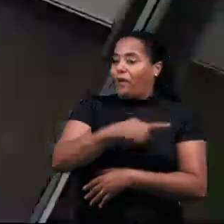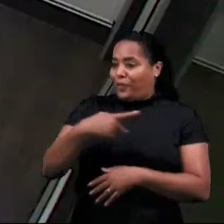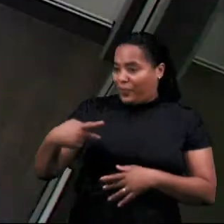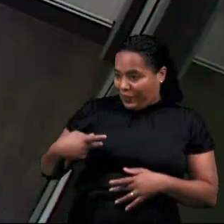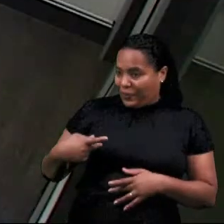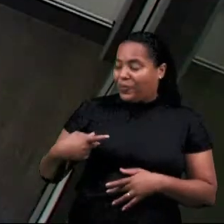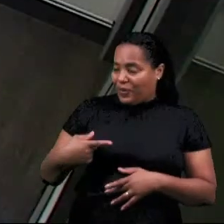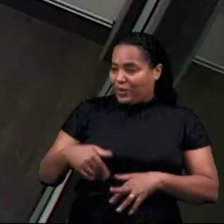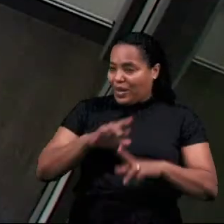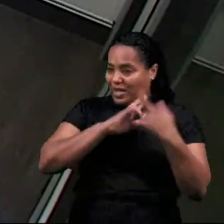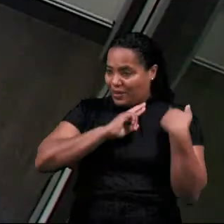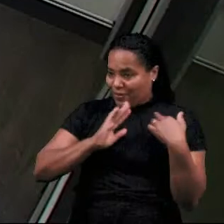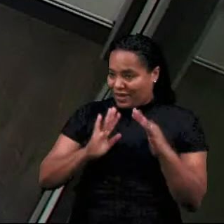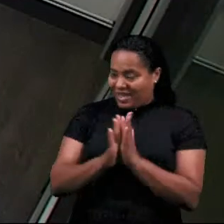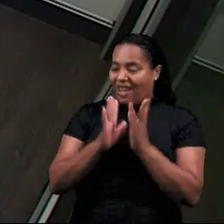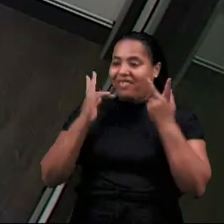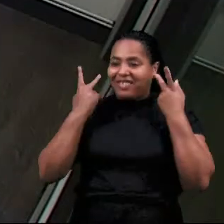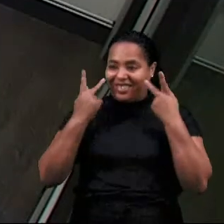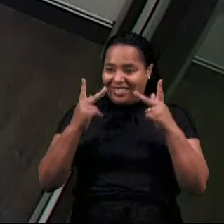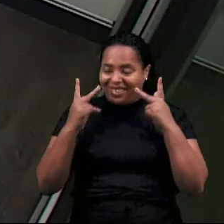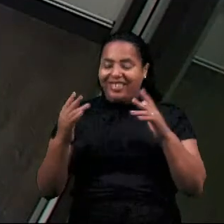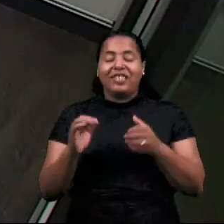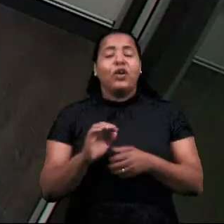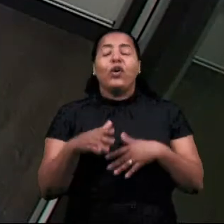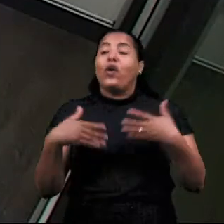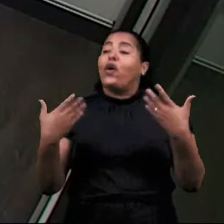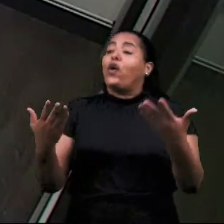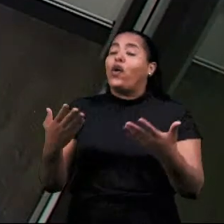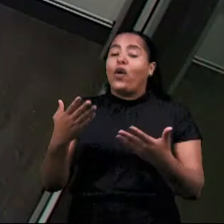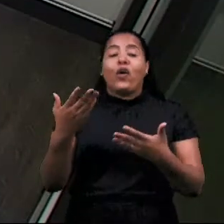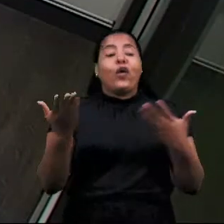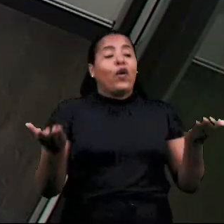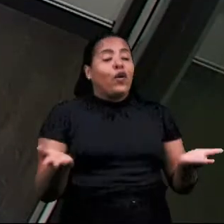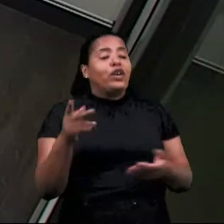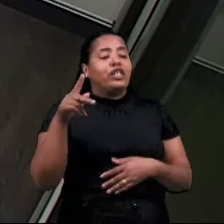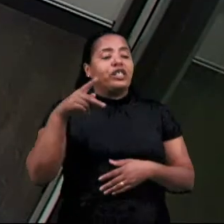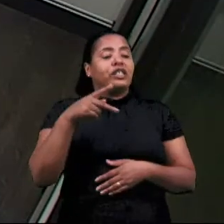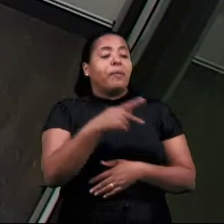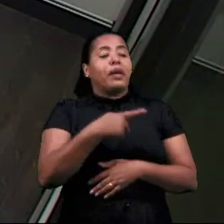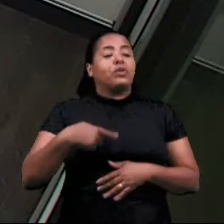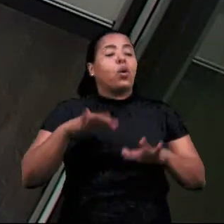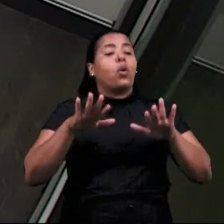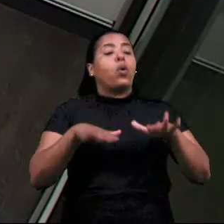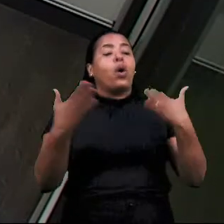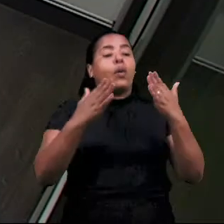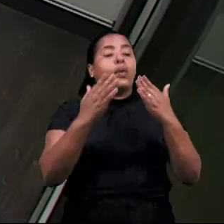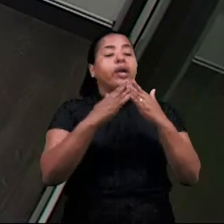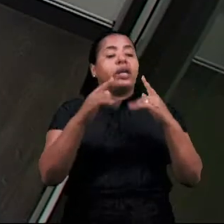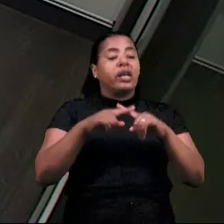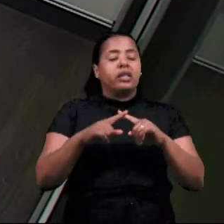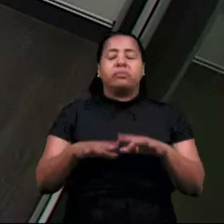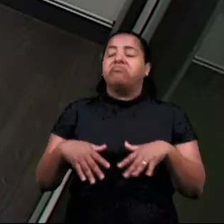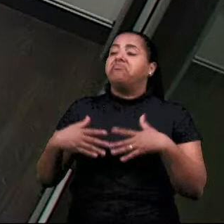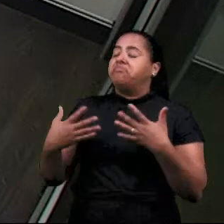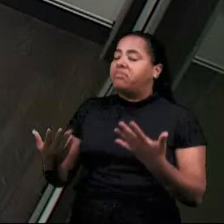Palavra. Amém. E hoje o senhor está pastor em qual igreja? Como é que é a igreja lá? Conta um pouco, pastor. Eu estou pastor